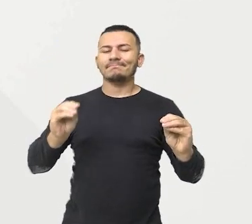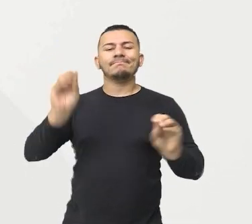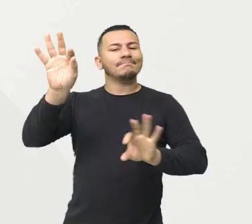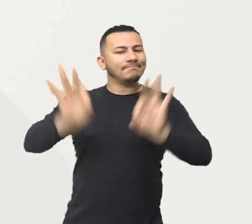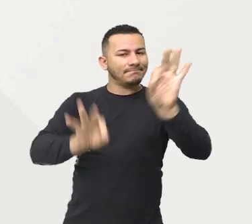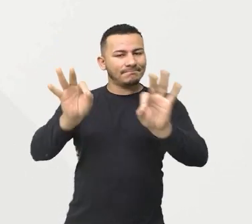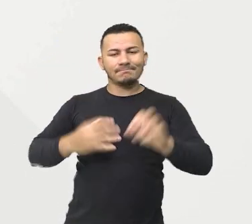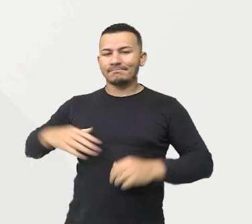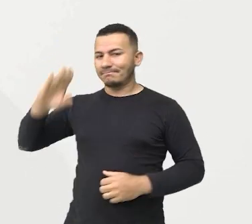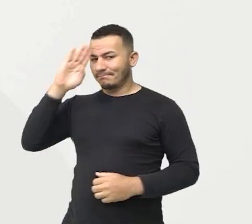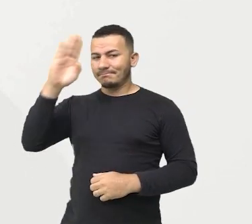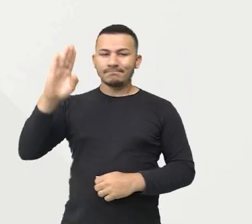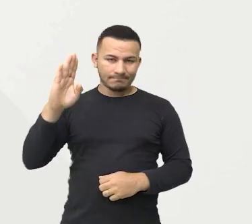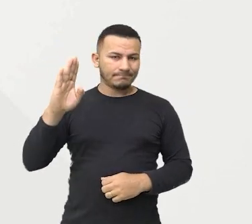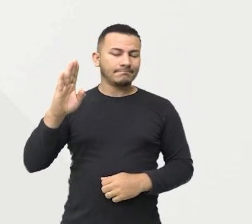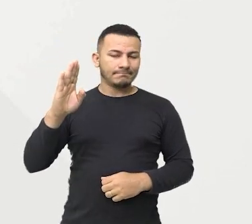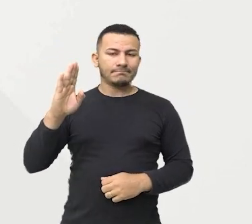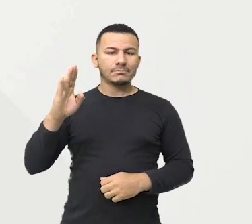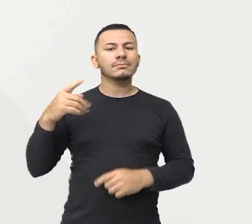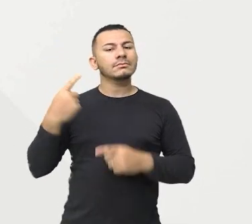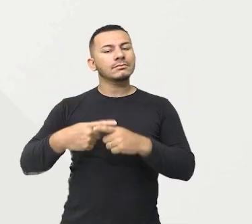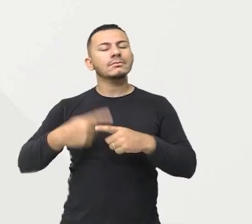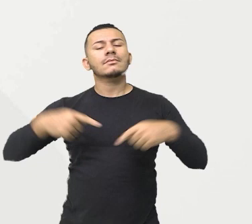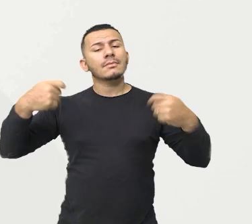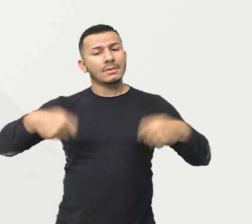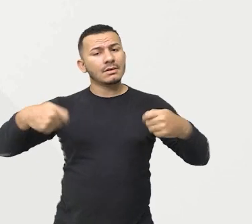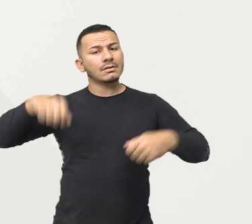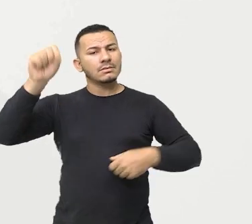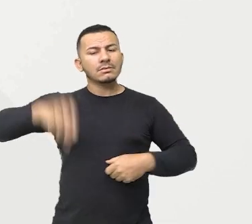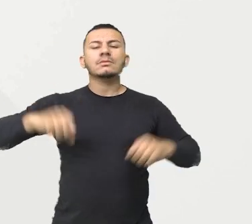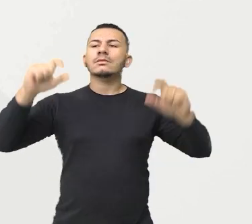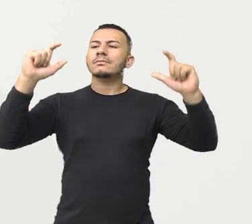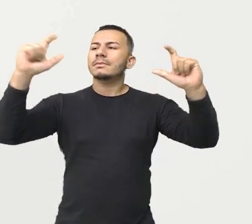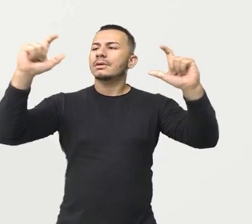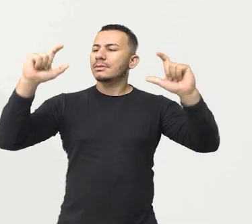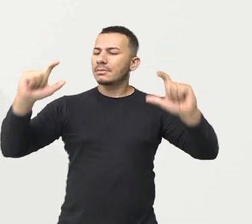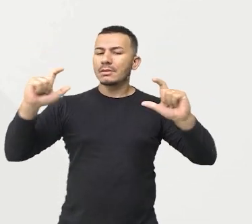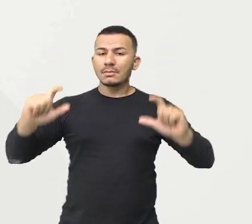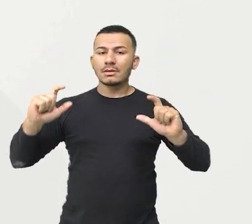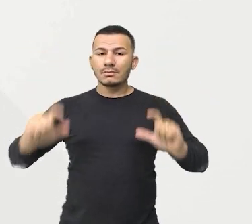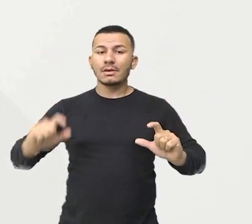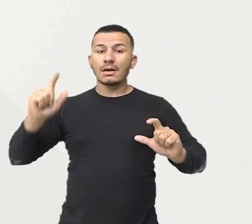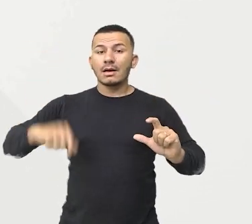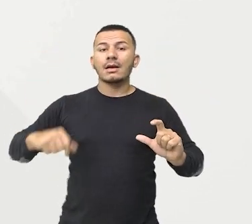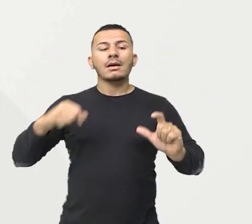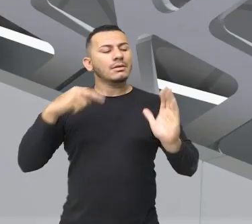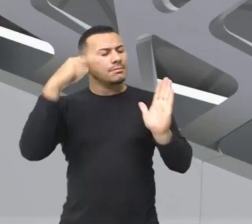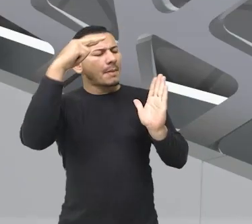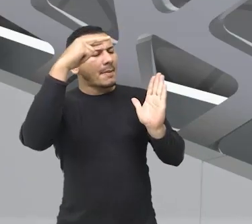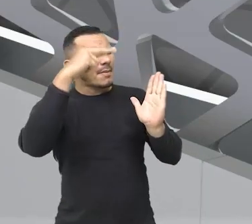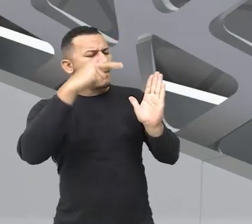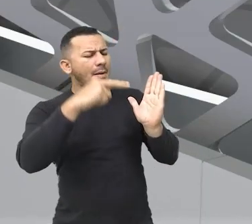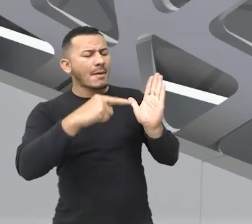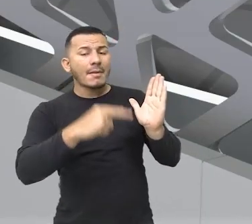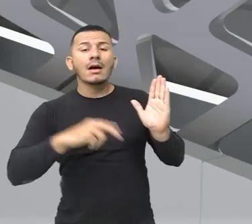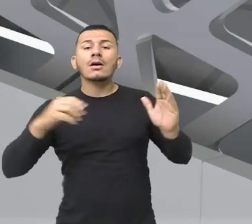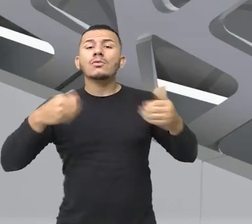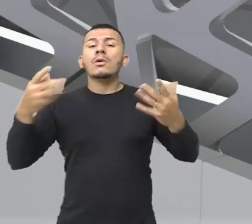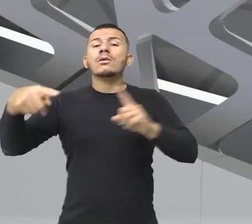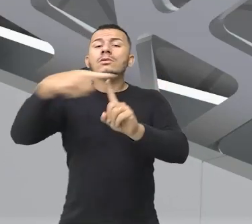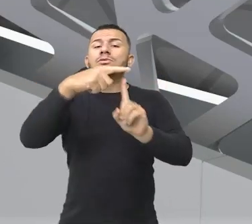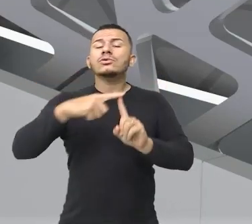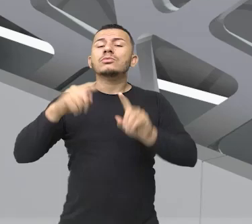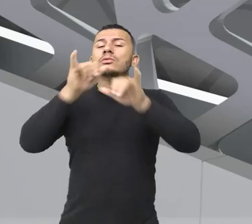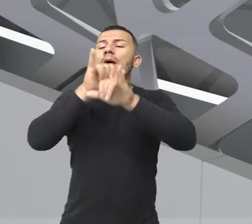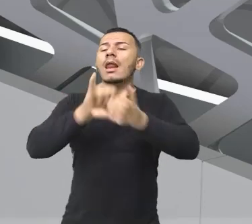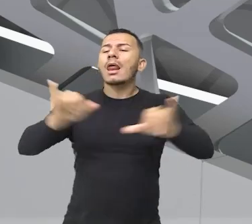Por quê? Porque é necessário que esse parágrafo traga de maneira clara qual é a informação que eu quero